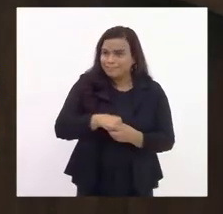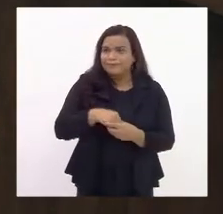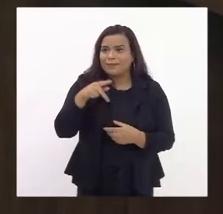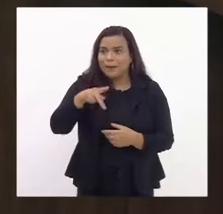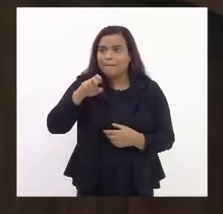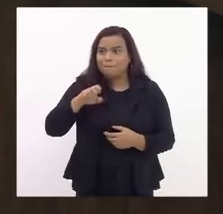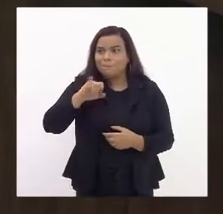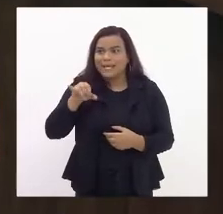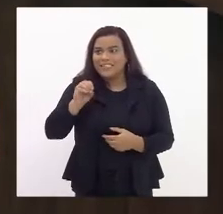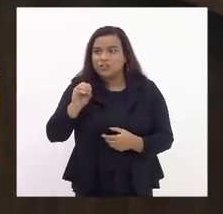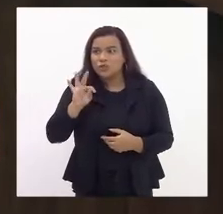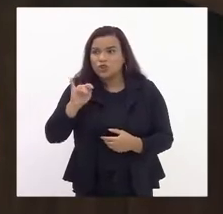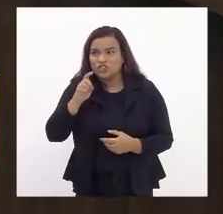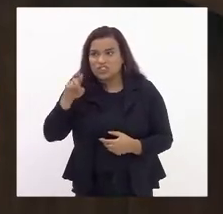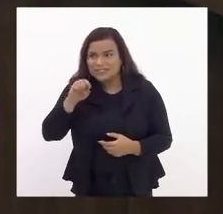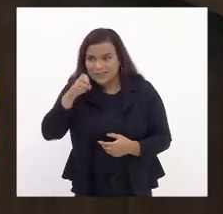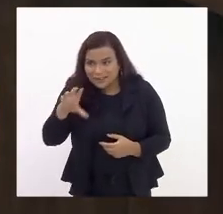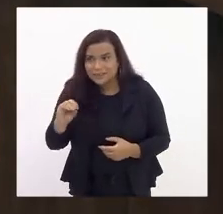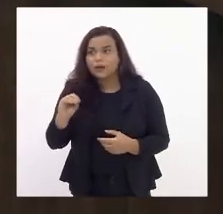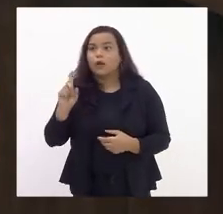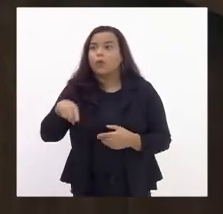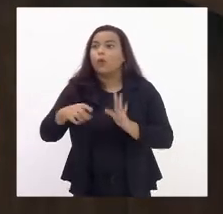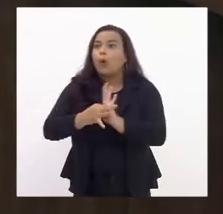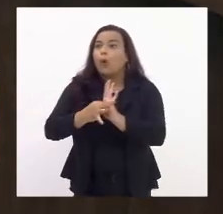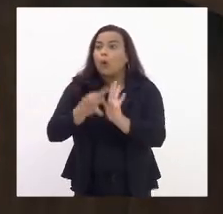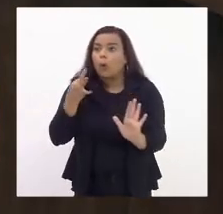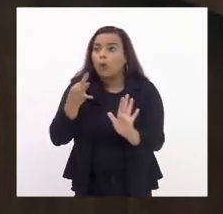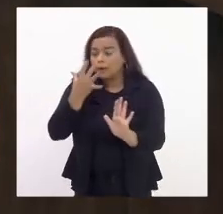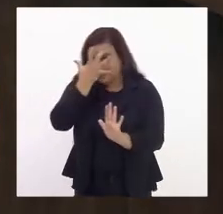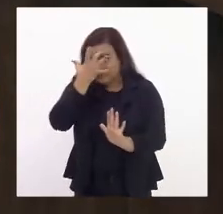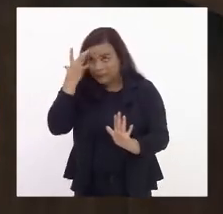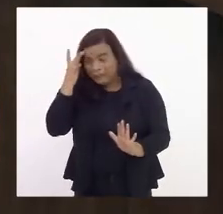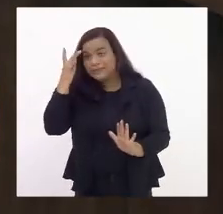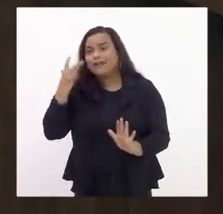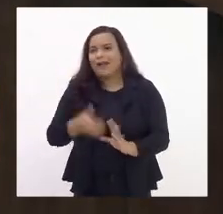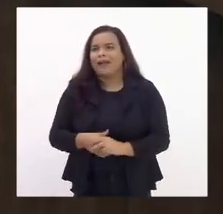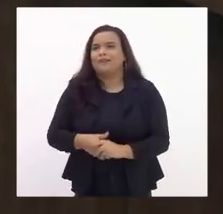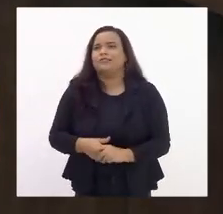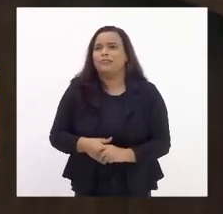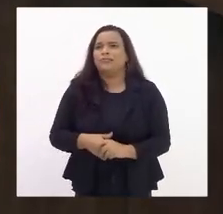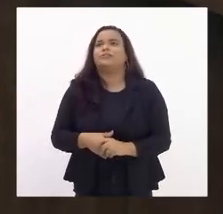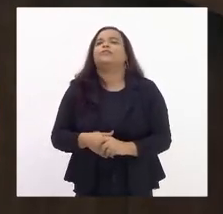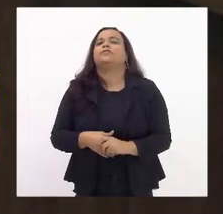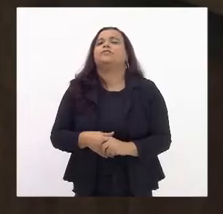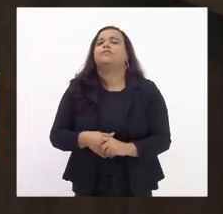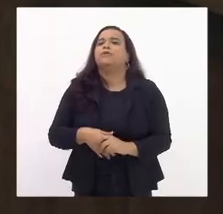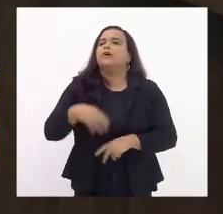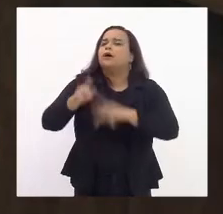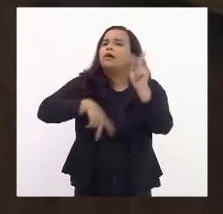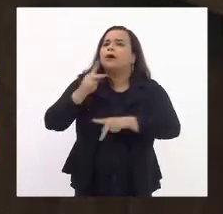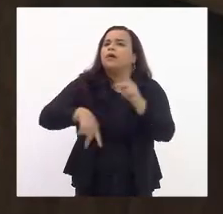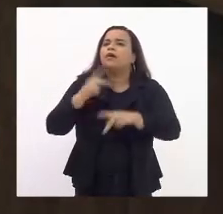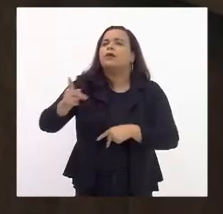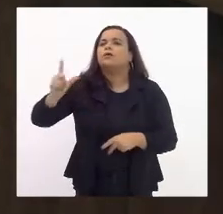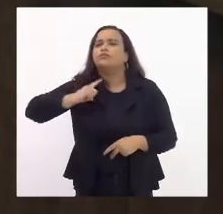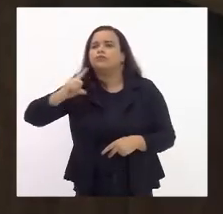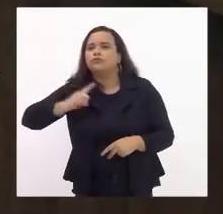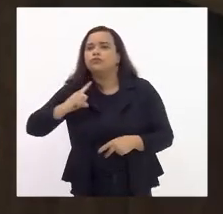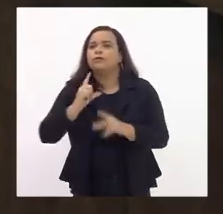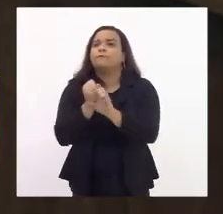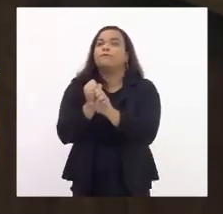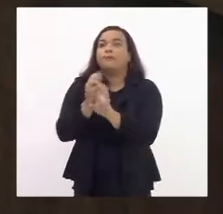o contrato como pessoa jurídica. A população que tinha uma fila na porta do